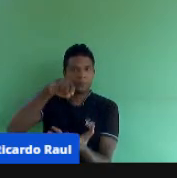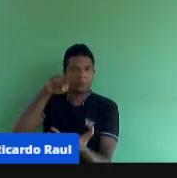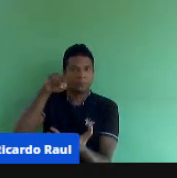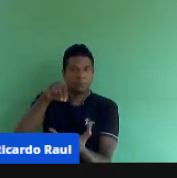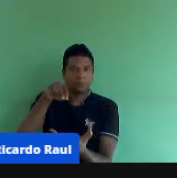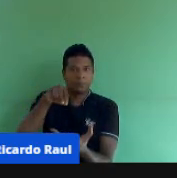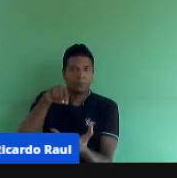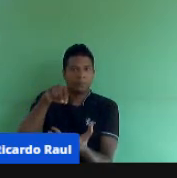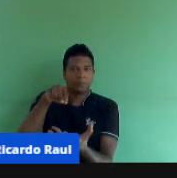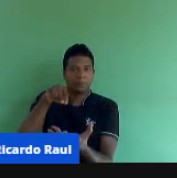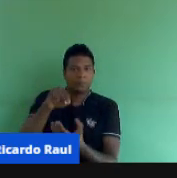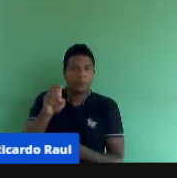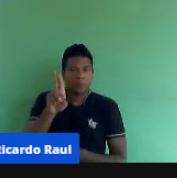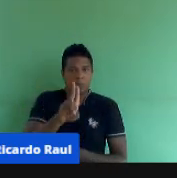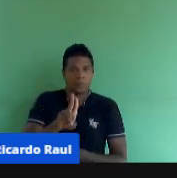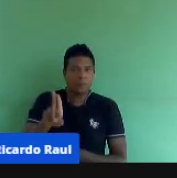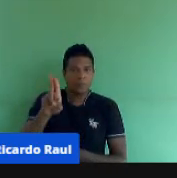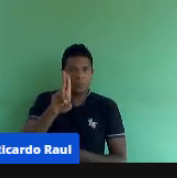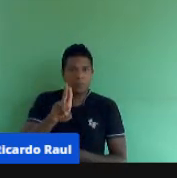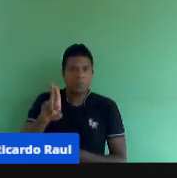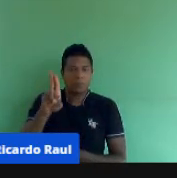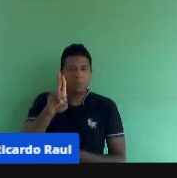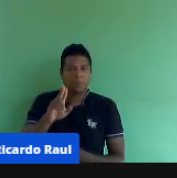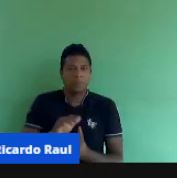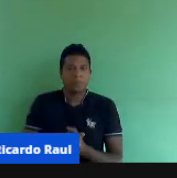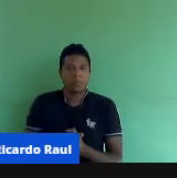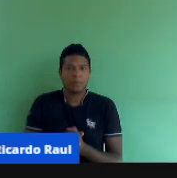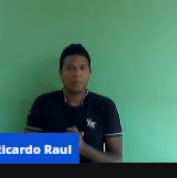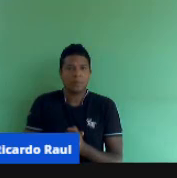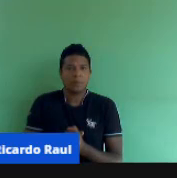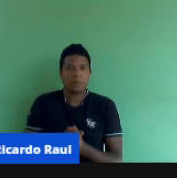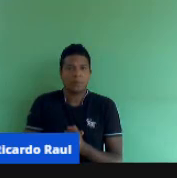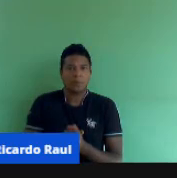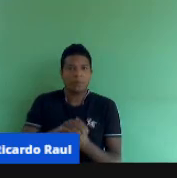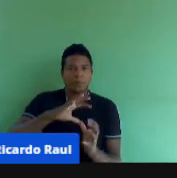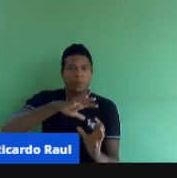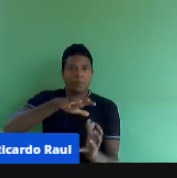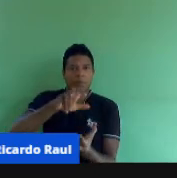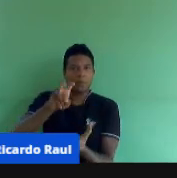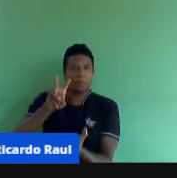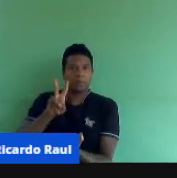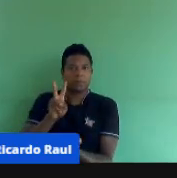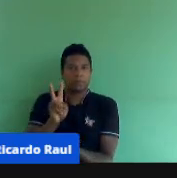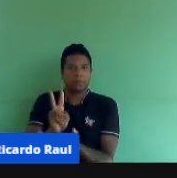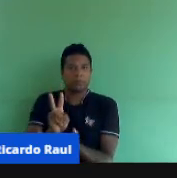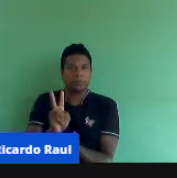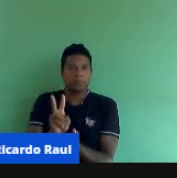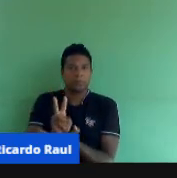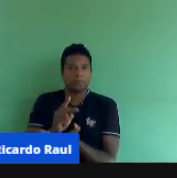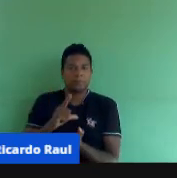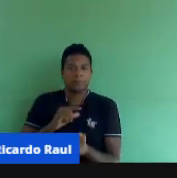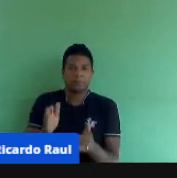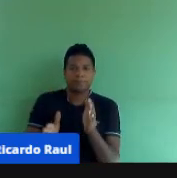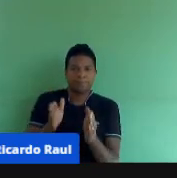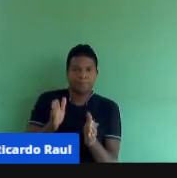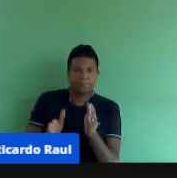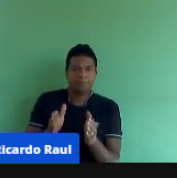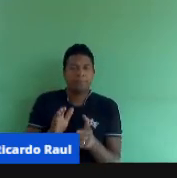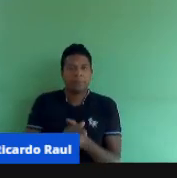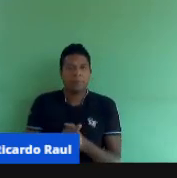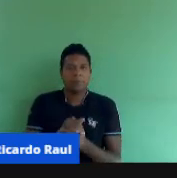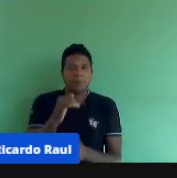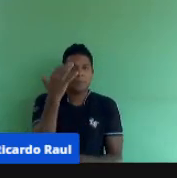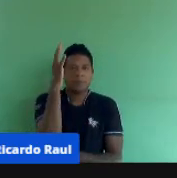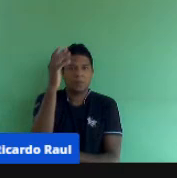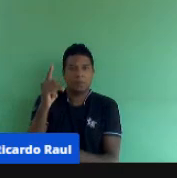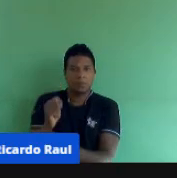passaram a usar a terminologia de sustentabilidade socioambiental. Então, eu tenho que ter um equilíbrio naquele tripézinho, ambiente,